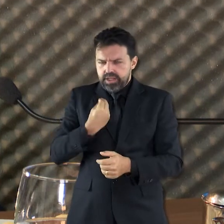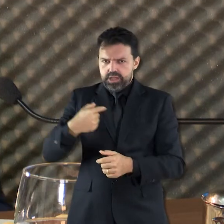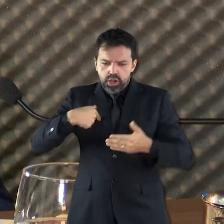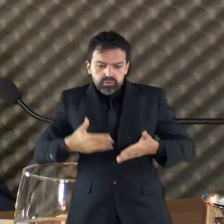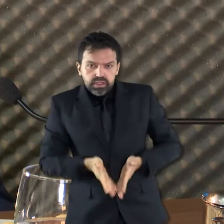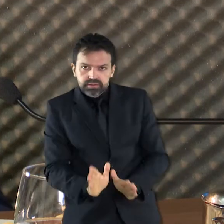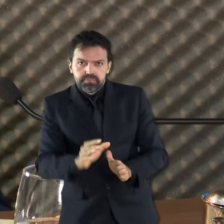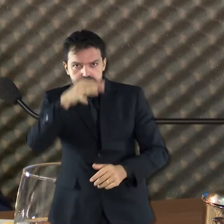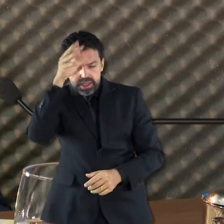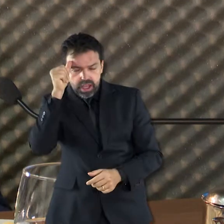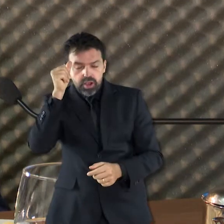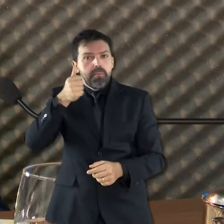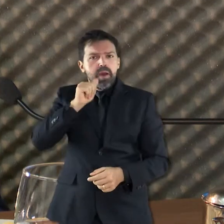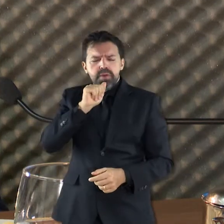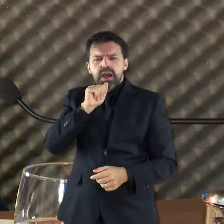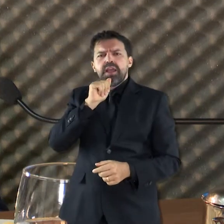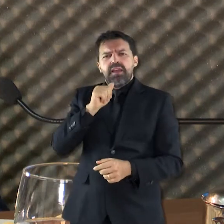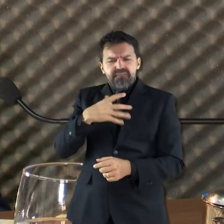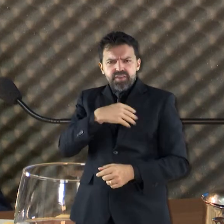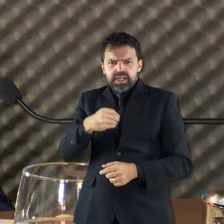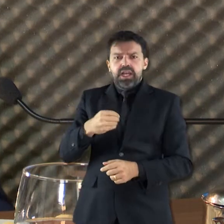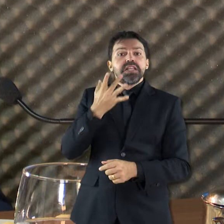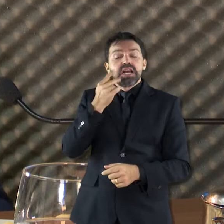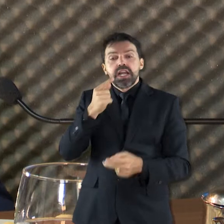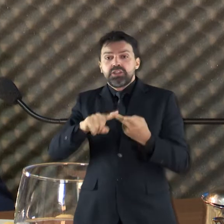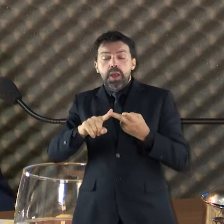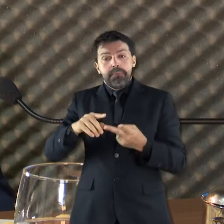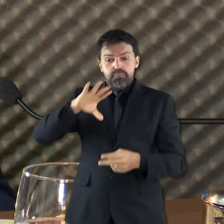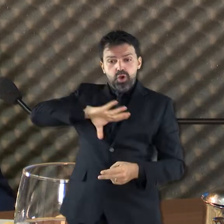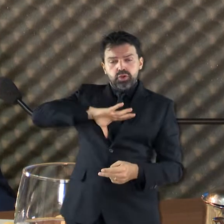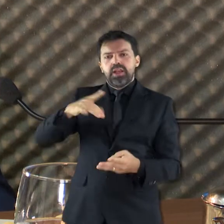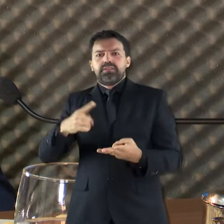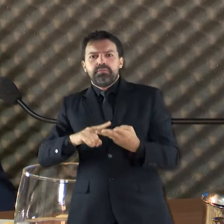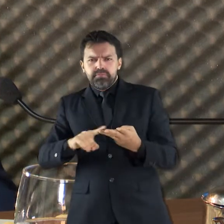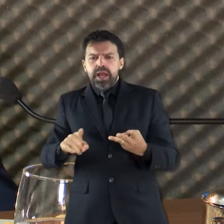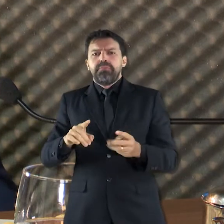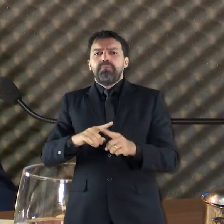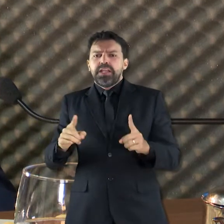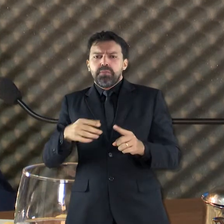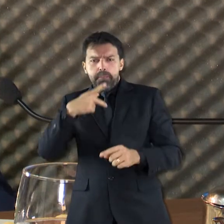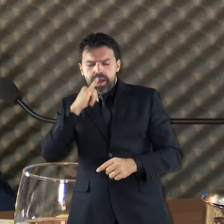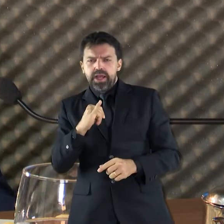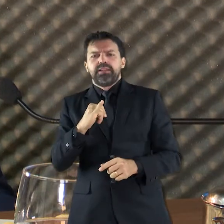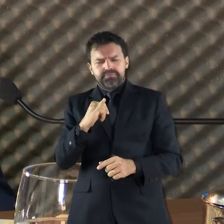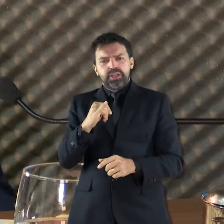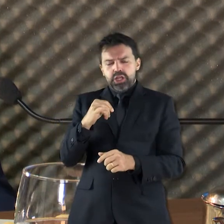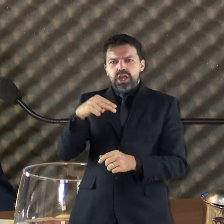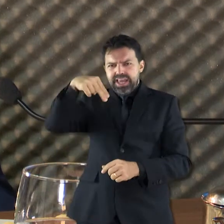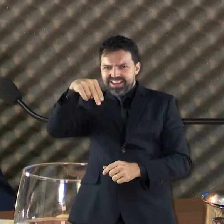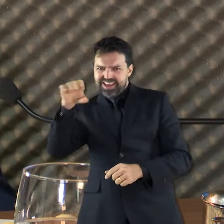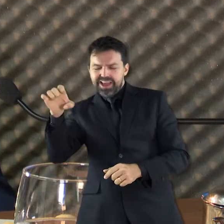é amazonense, filha de cearense com português. Meu pai é cearense, de Sobral. Olha que beleza, nordestino.